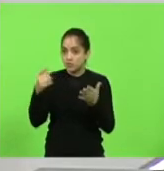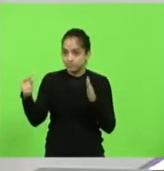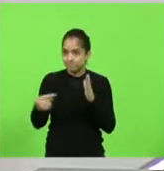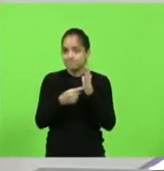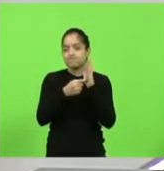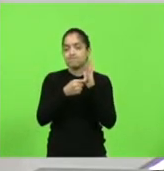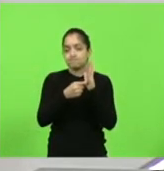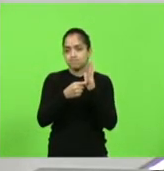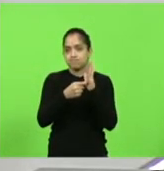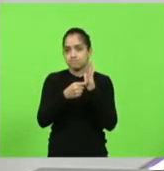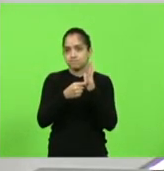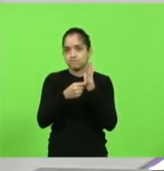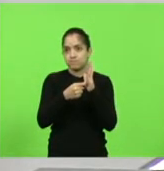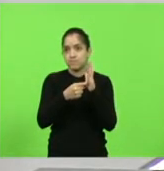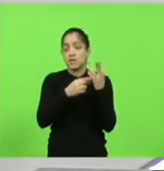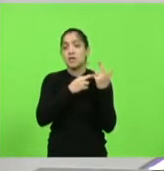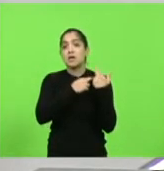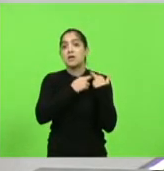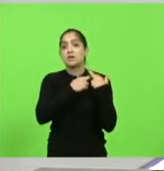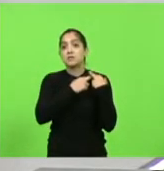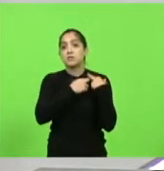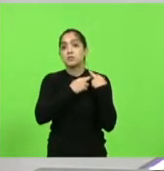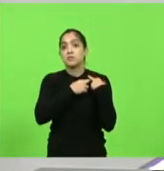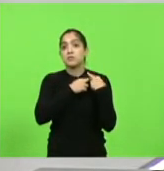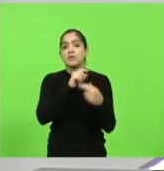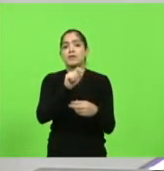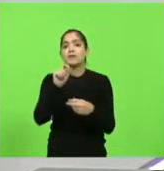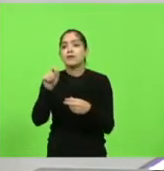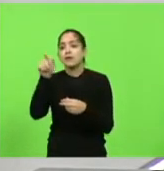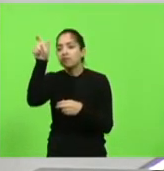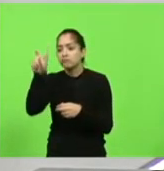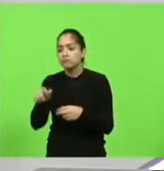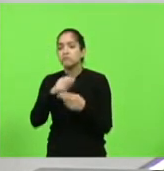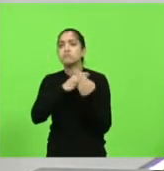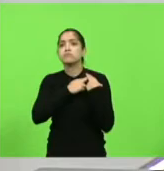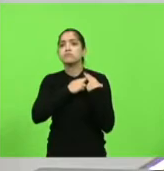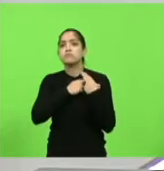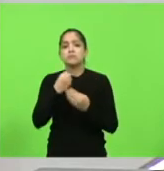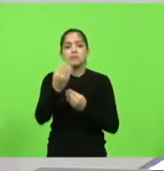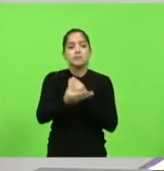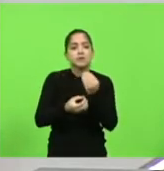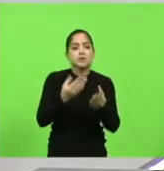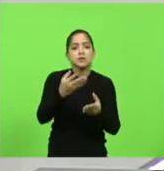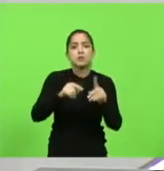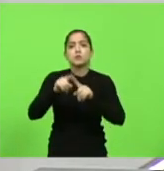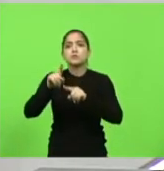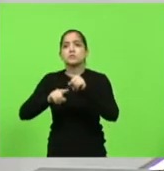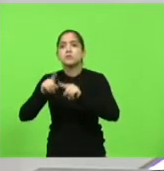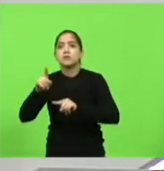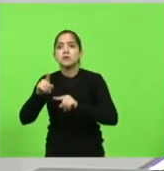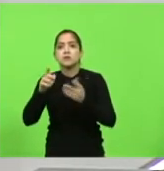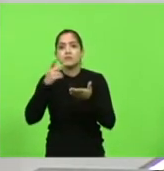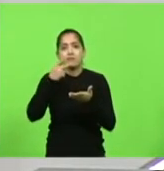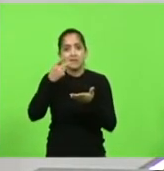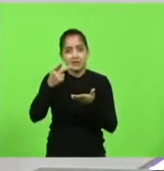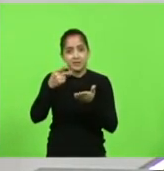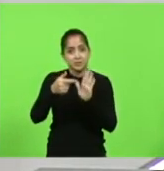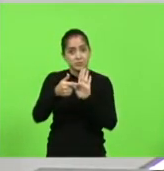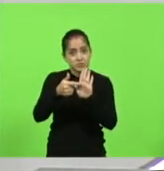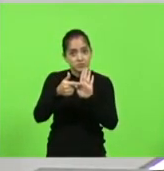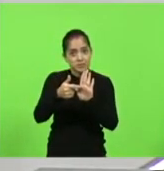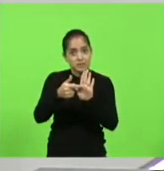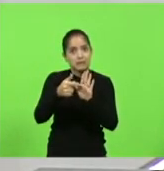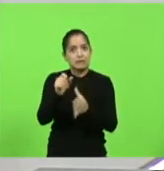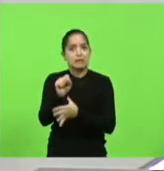e responsabilizar quem entregou esse tipo de equipamento, dizendo que isso aqui garante